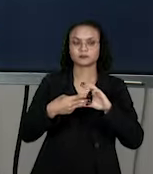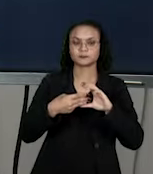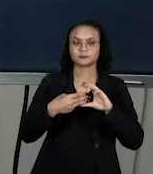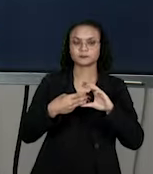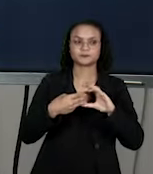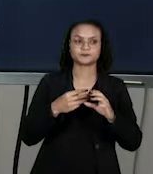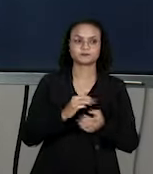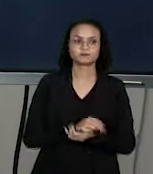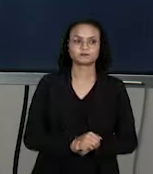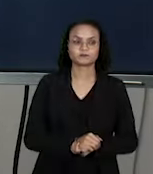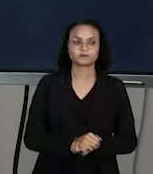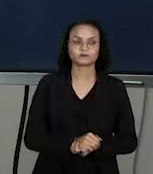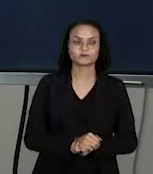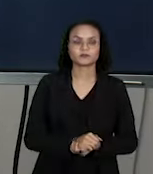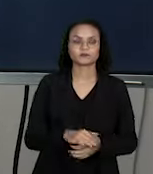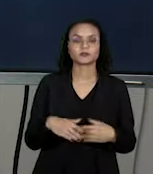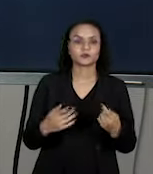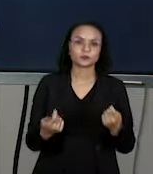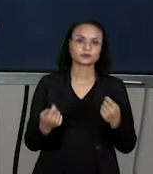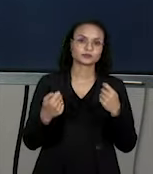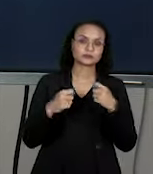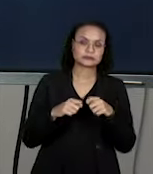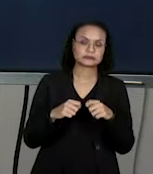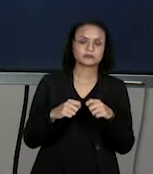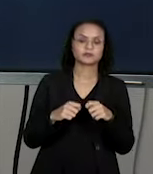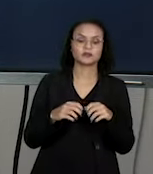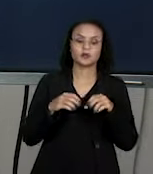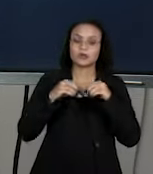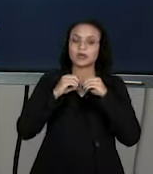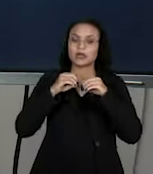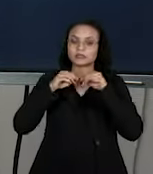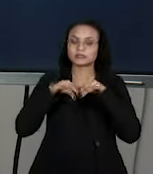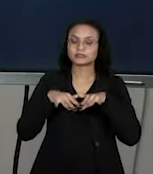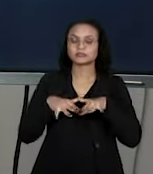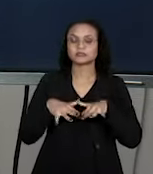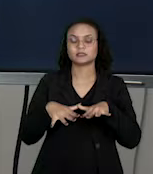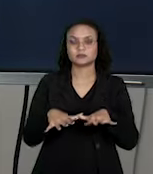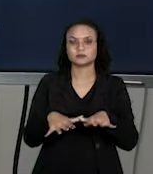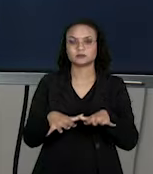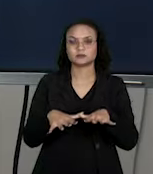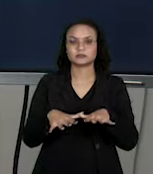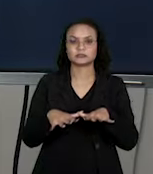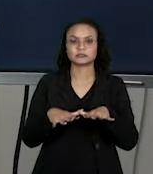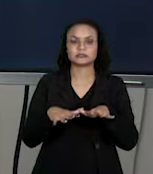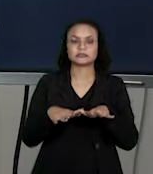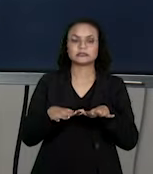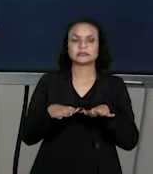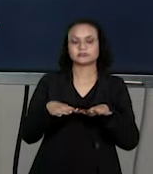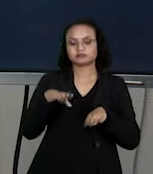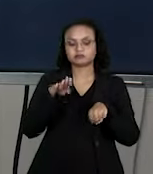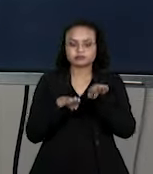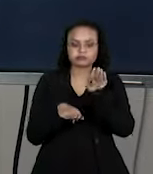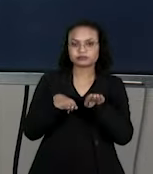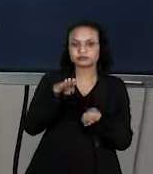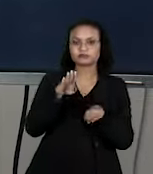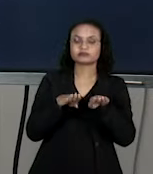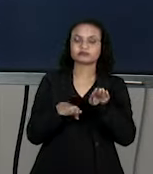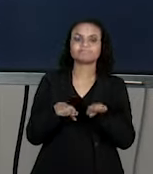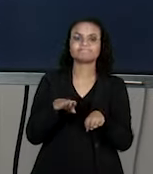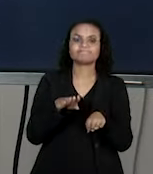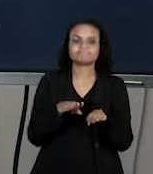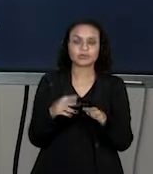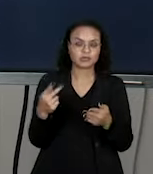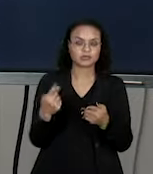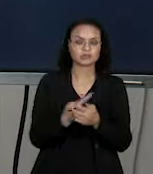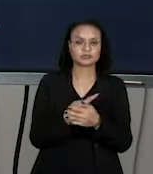metabolismo. Então, você pode ter uma alteração nessas glândulas, levando ao hipertiroidismo ou ao hipotiroidismo,